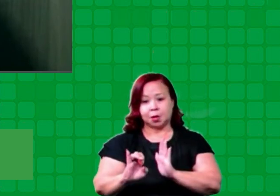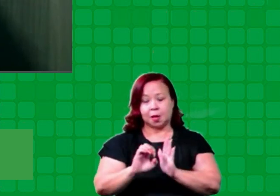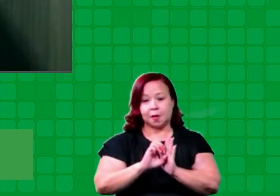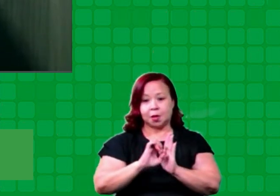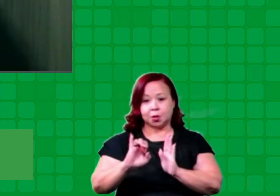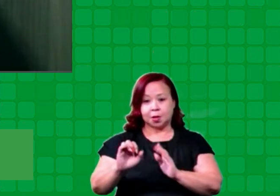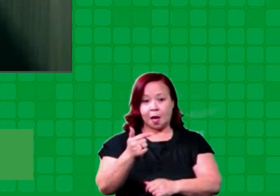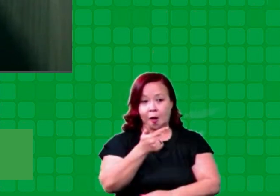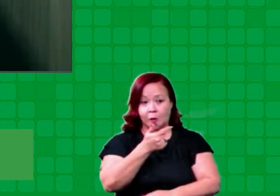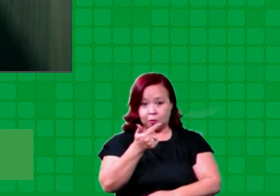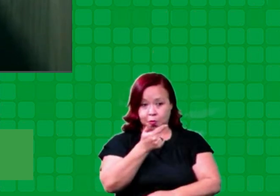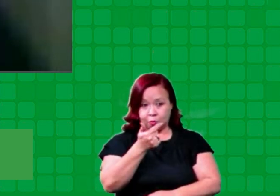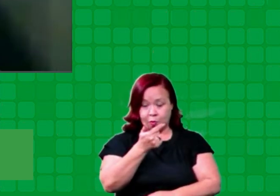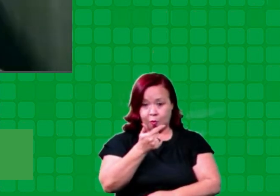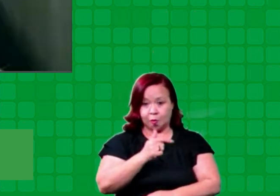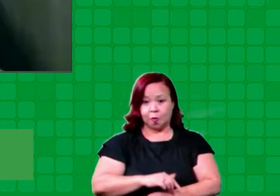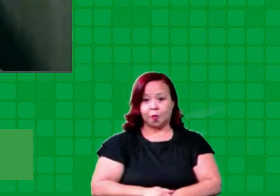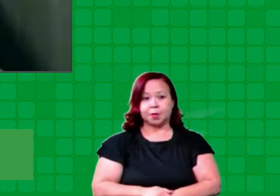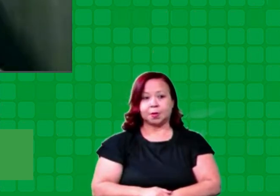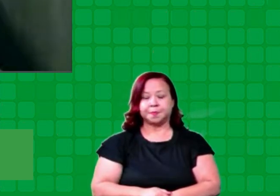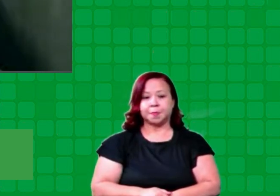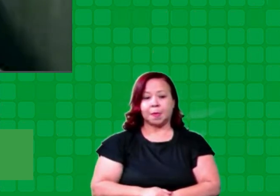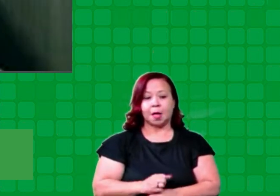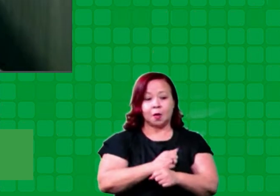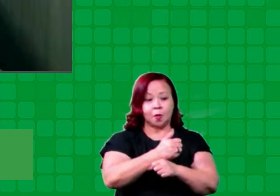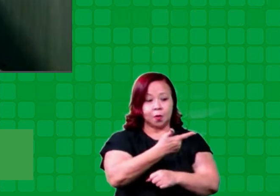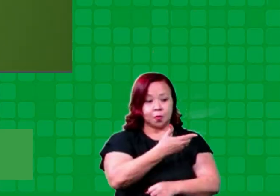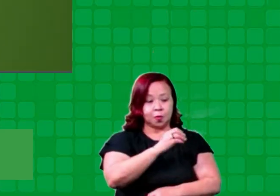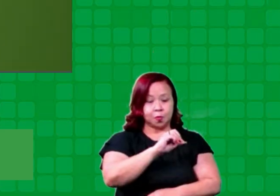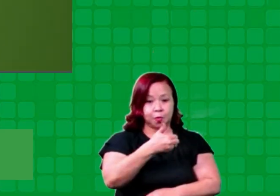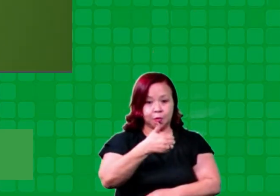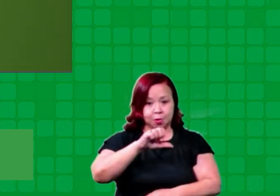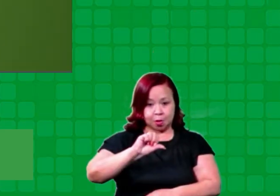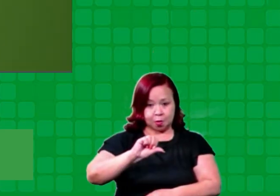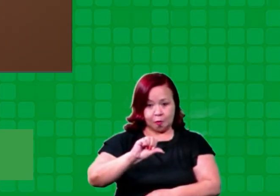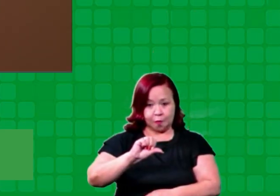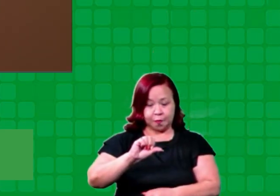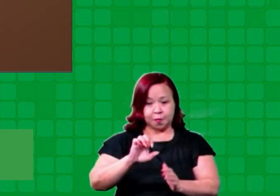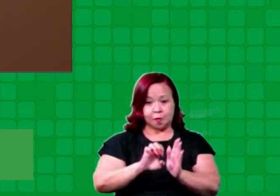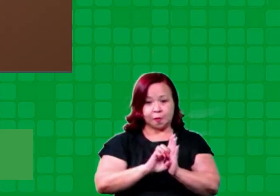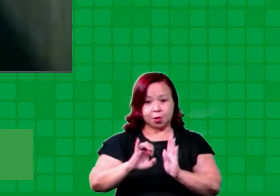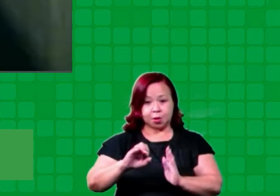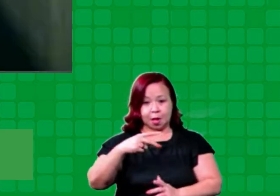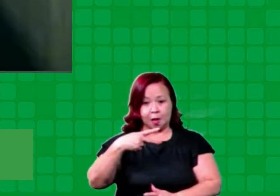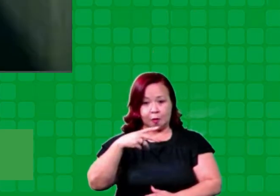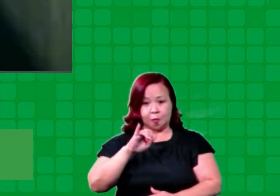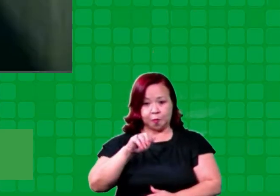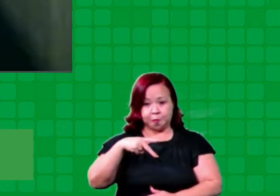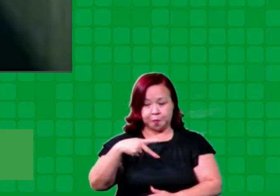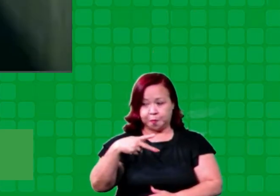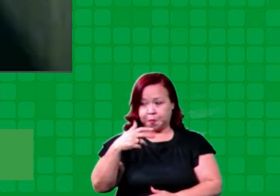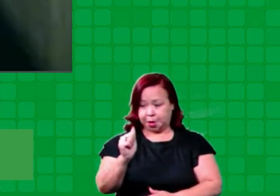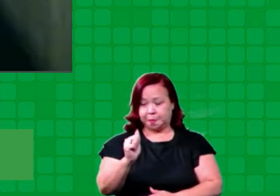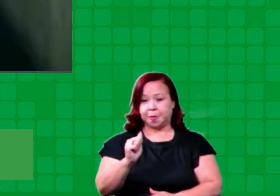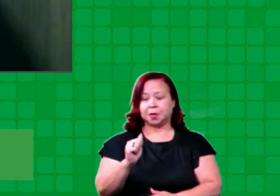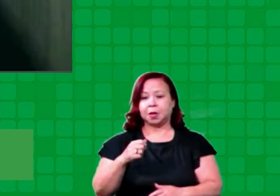de 2019, edital do PIPA. E aí, por meio desse projeto, tornou-se, então, necessário